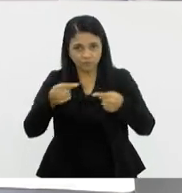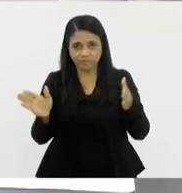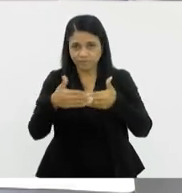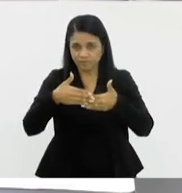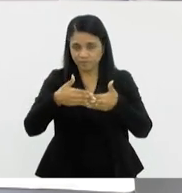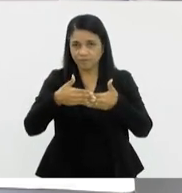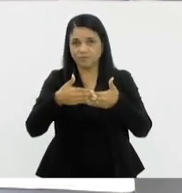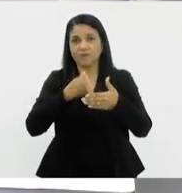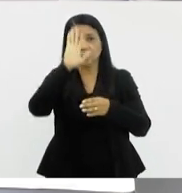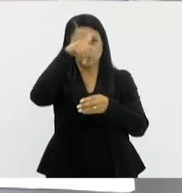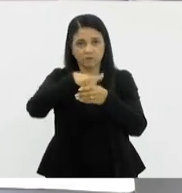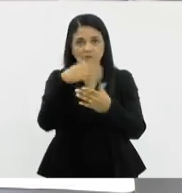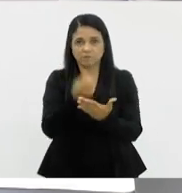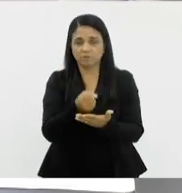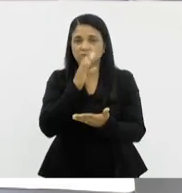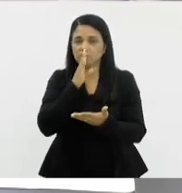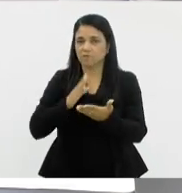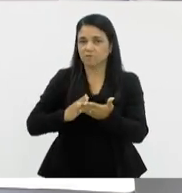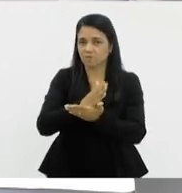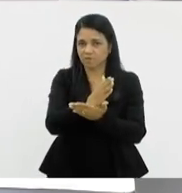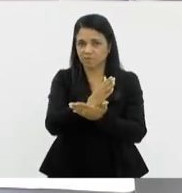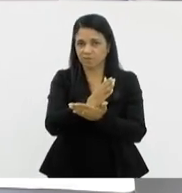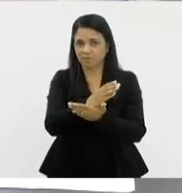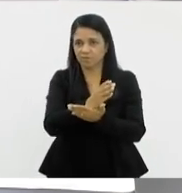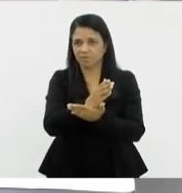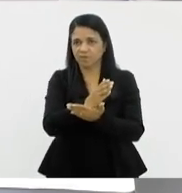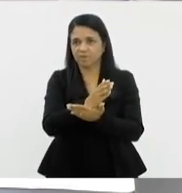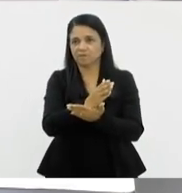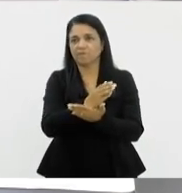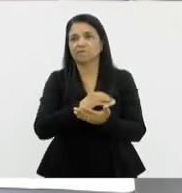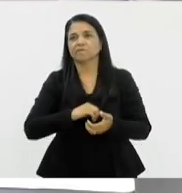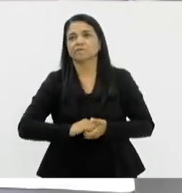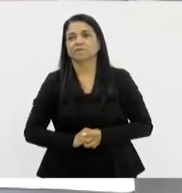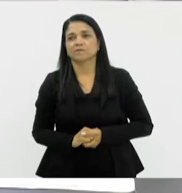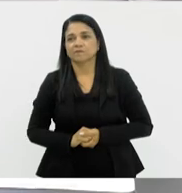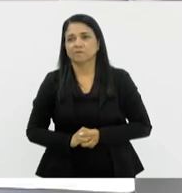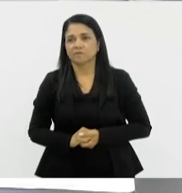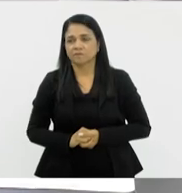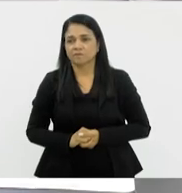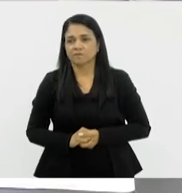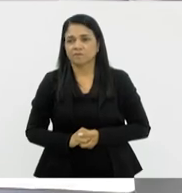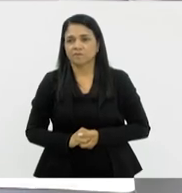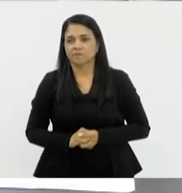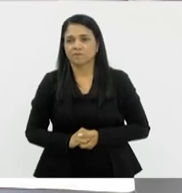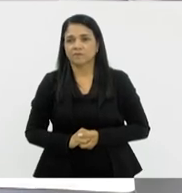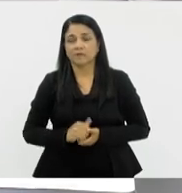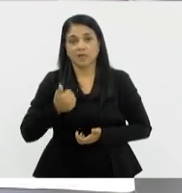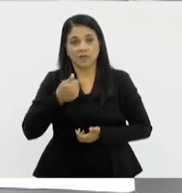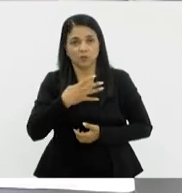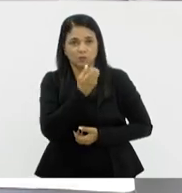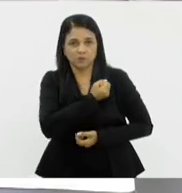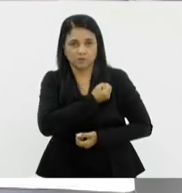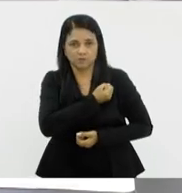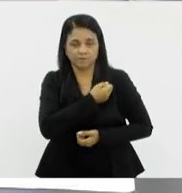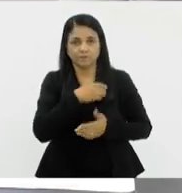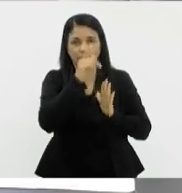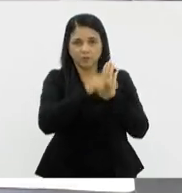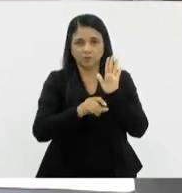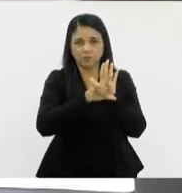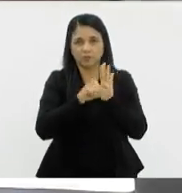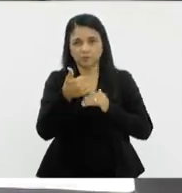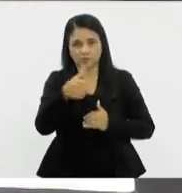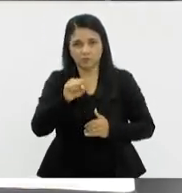encerrada a discussão. Em votação, os senhores que aprovam, permaneçam como estão. Aprovado. Passo ao 14 da pauta. Projeto de